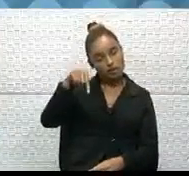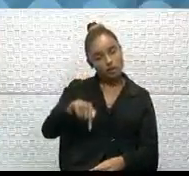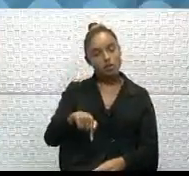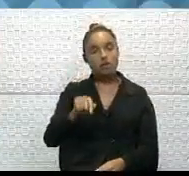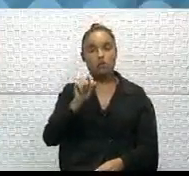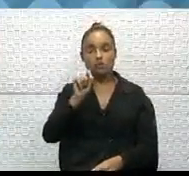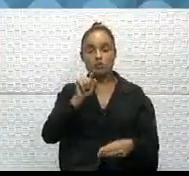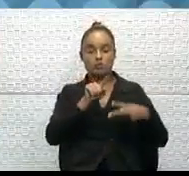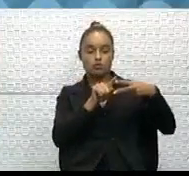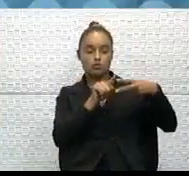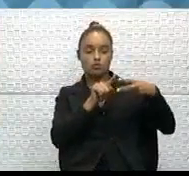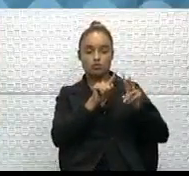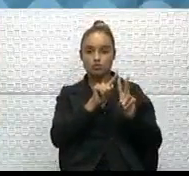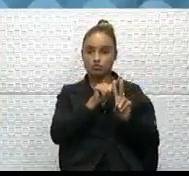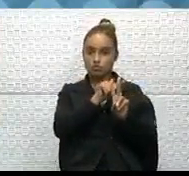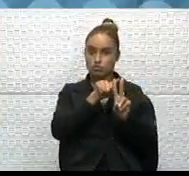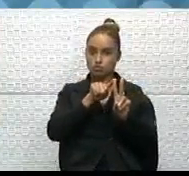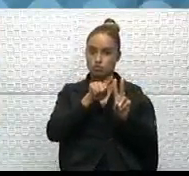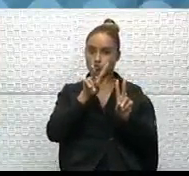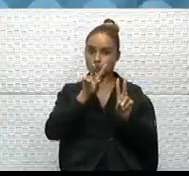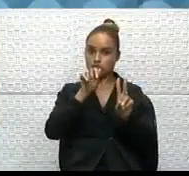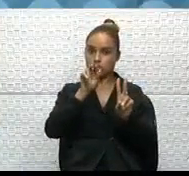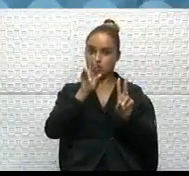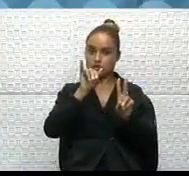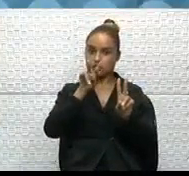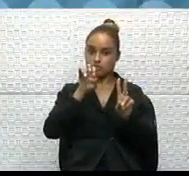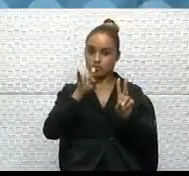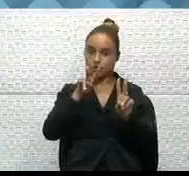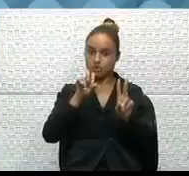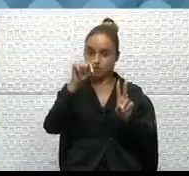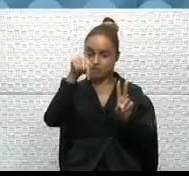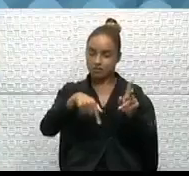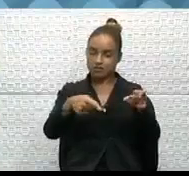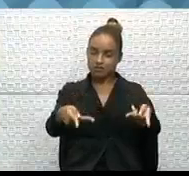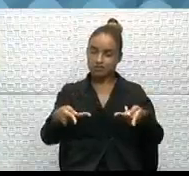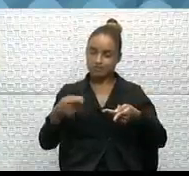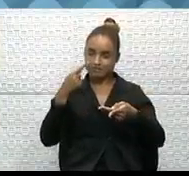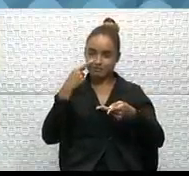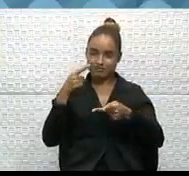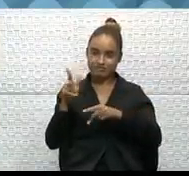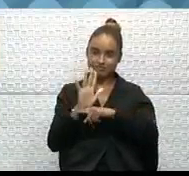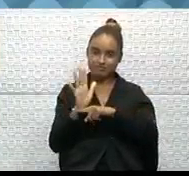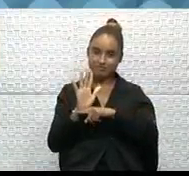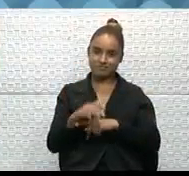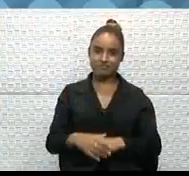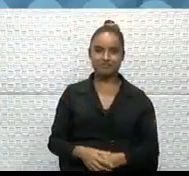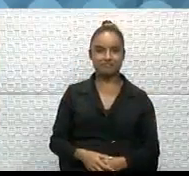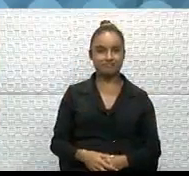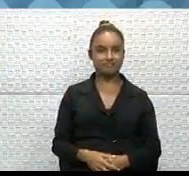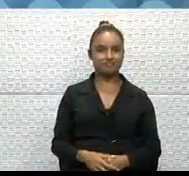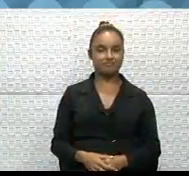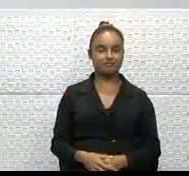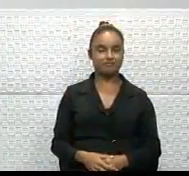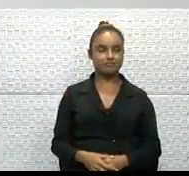entre duas variáveis. E assim eu convido você agora a assistir o vídeo de abertura.